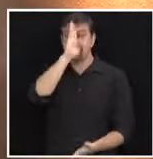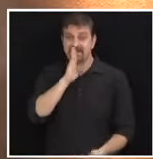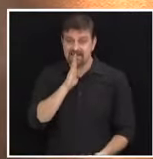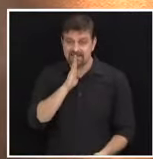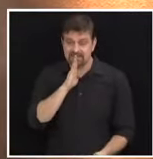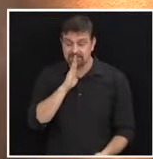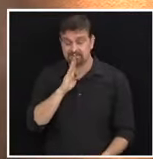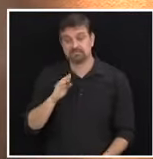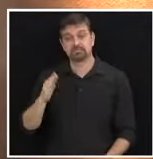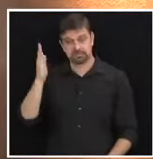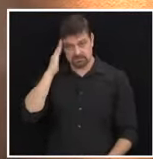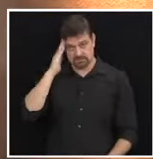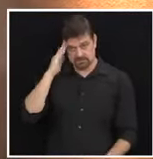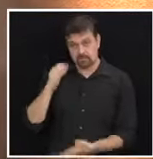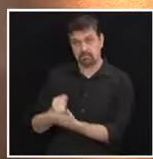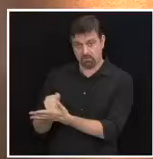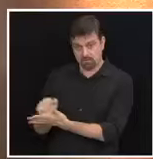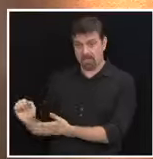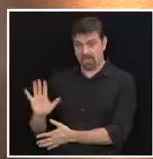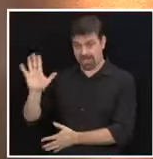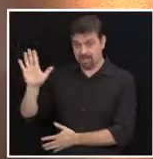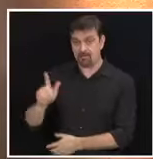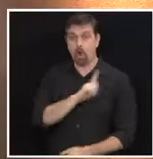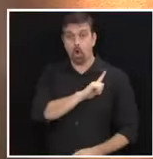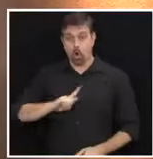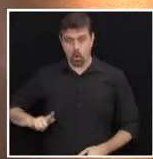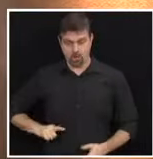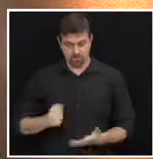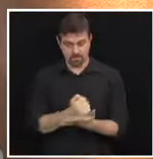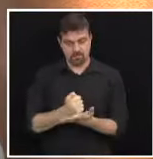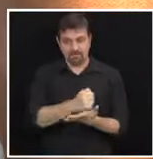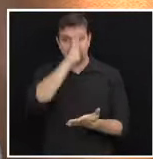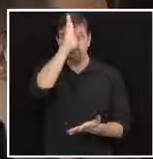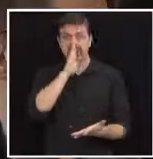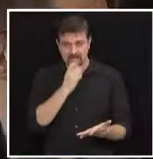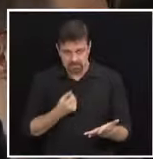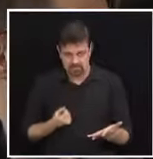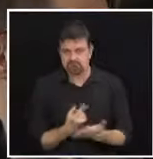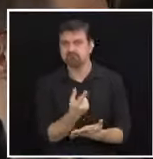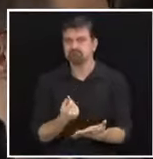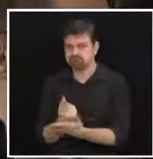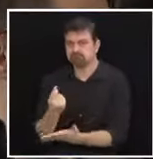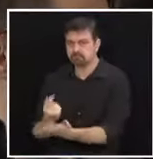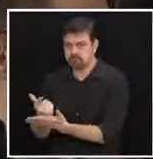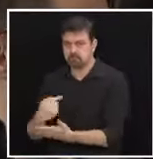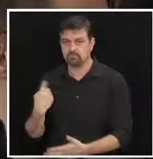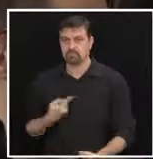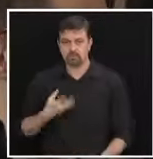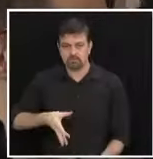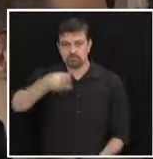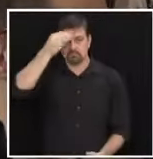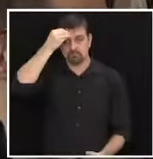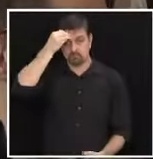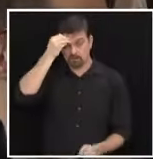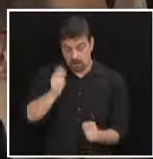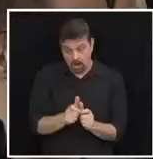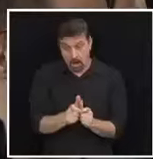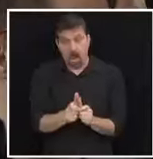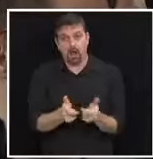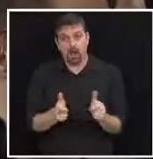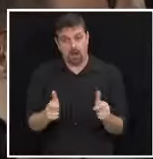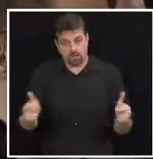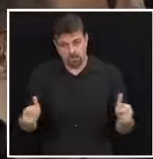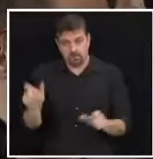embora muito caros sejam os medicamentos, mas o governo tem comprado. Então, o que a gente entende disso? Que a maioria das